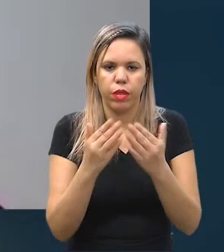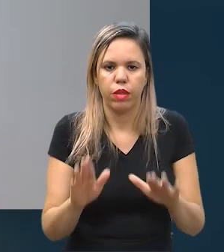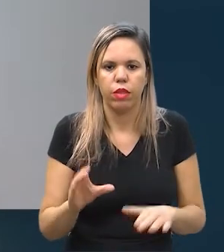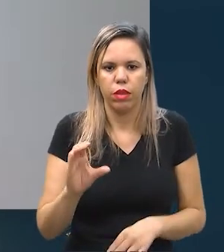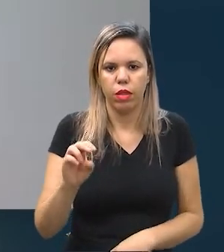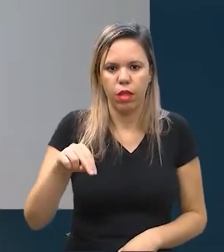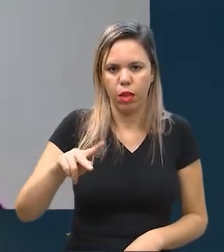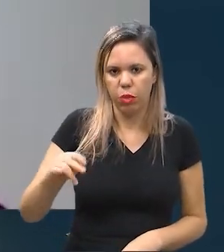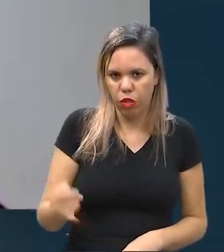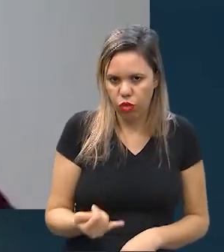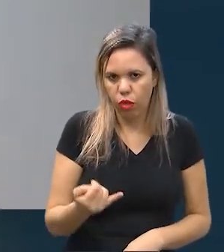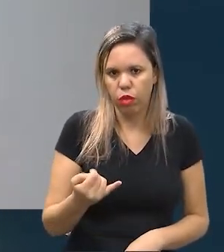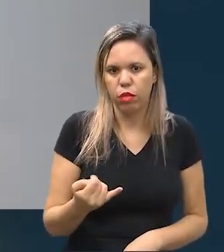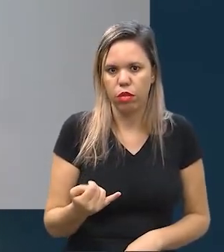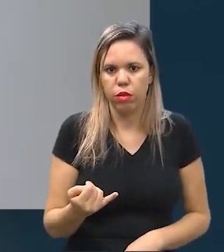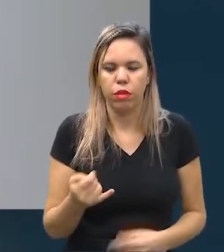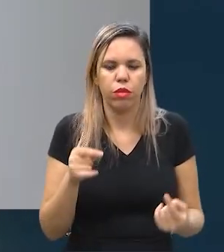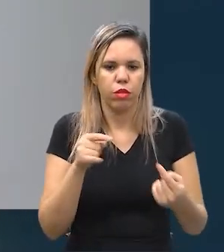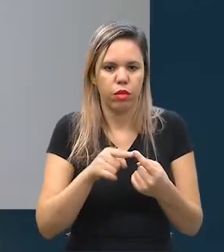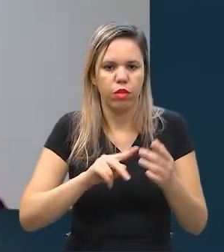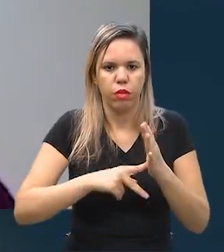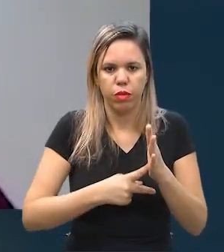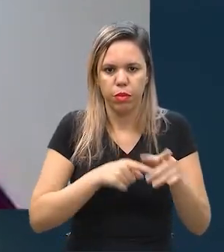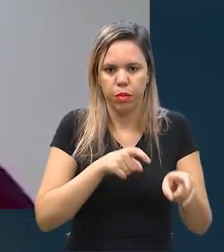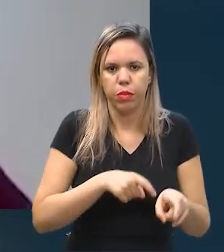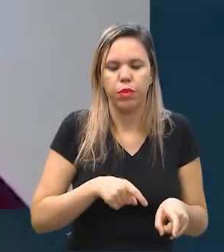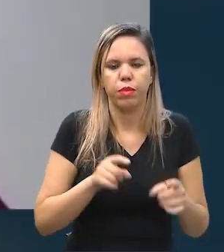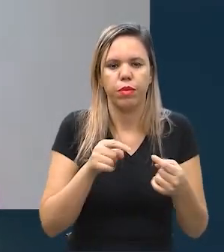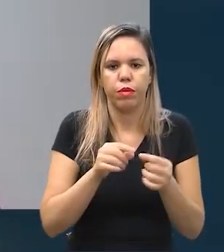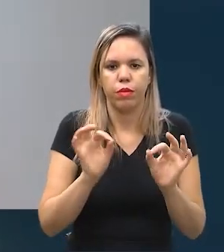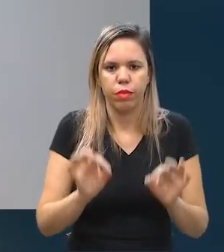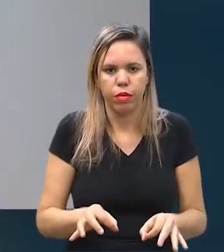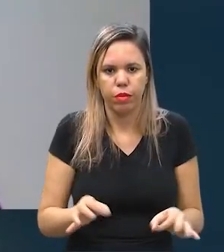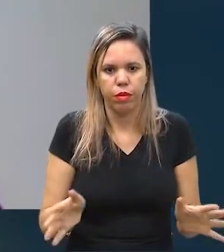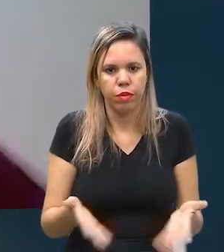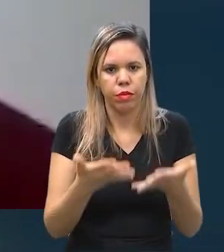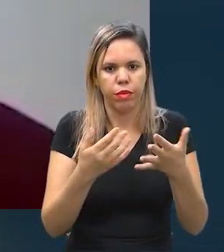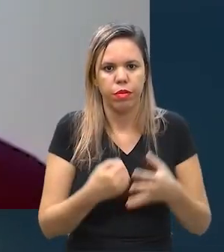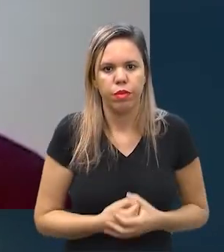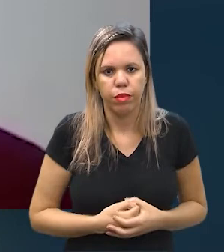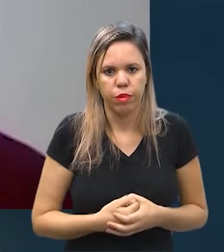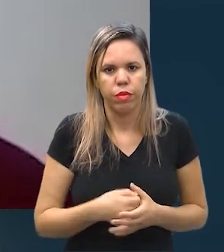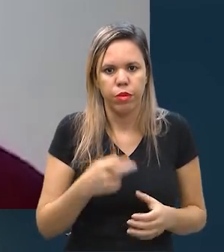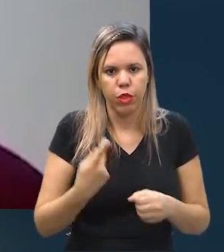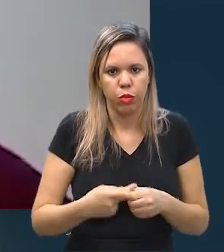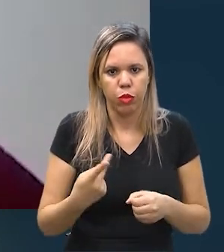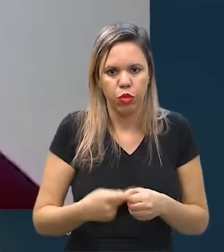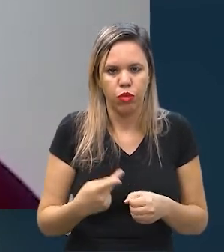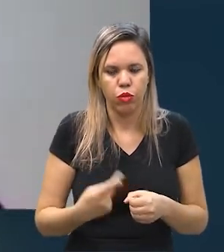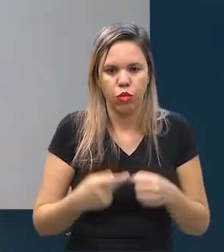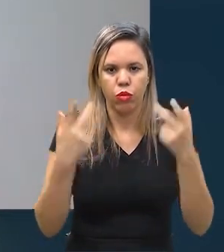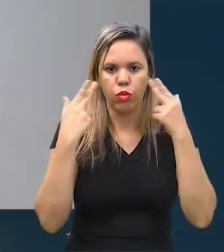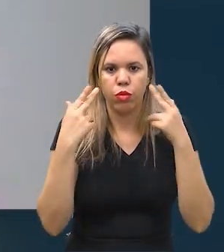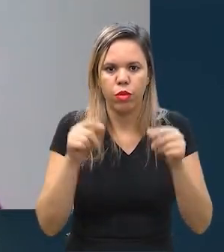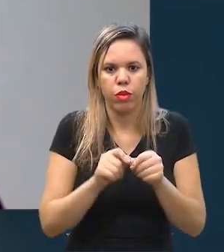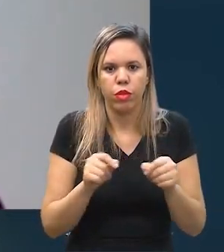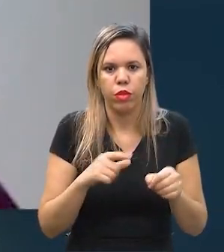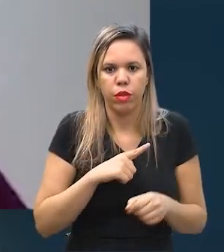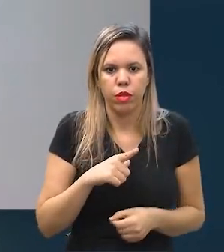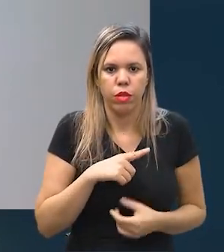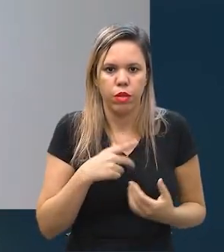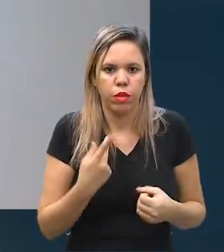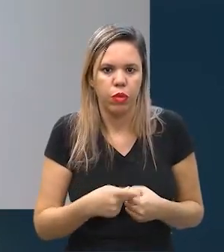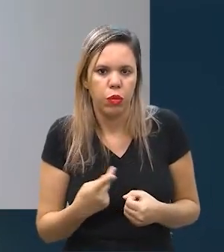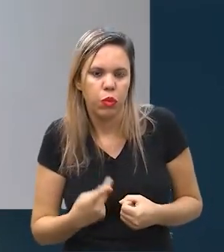do CNPJ rural dele no sindicato rural, é justamente para cultivo de produtos in natura, né? Ele vai lá obter produto in